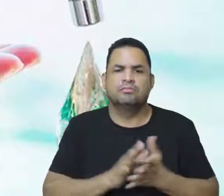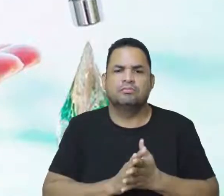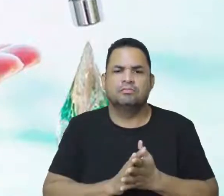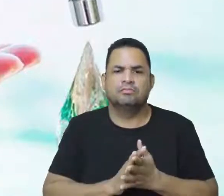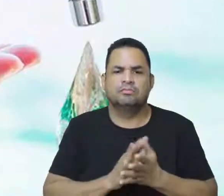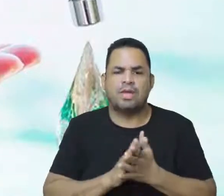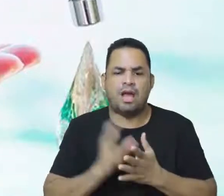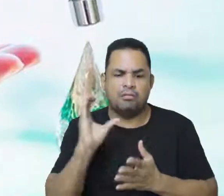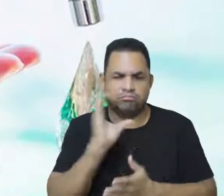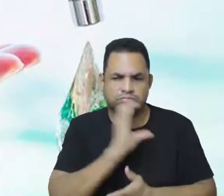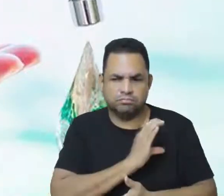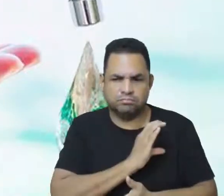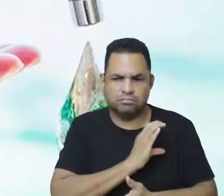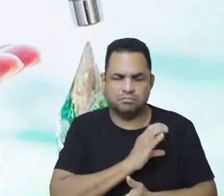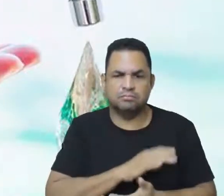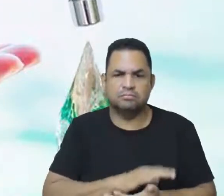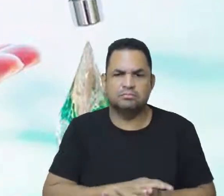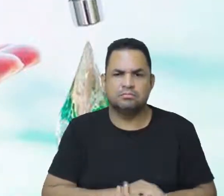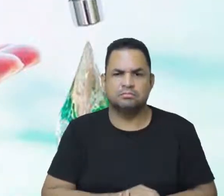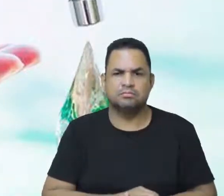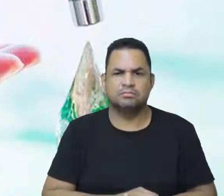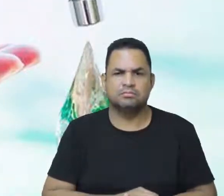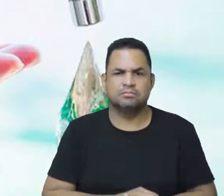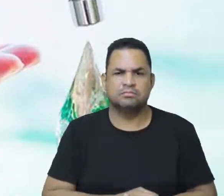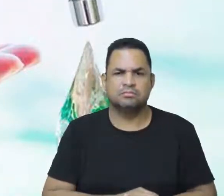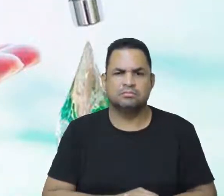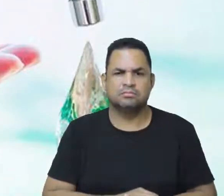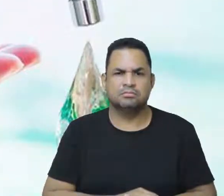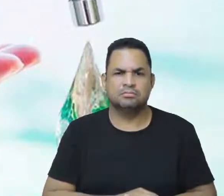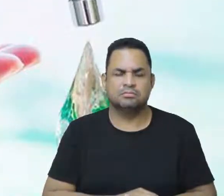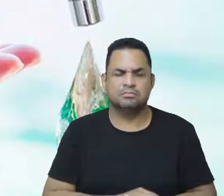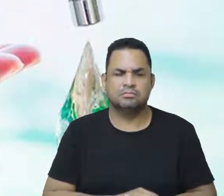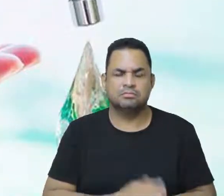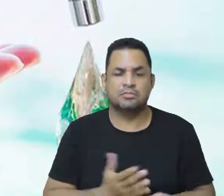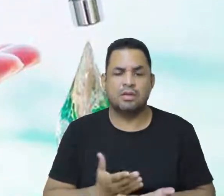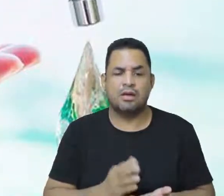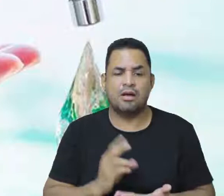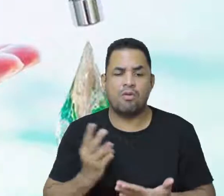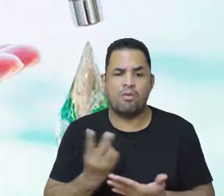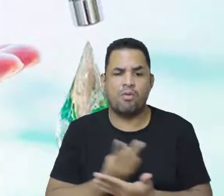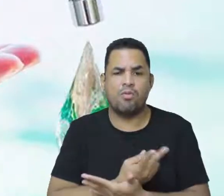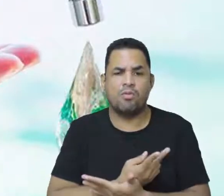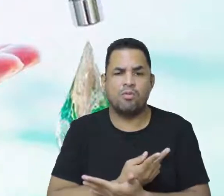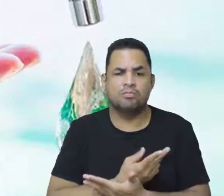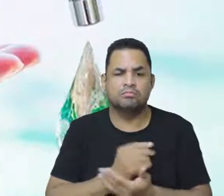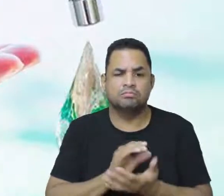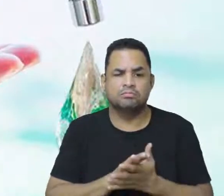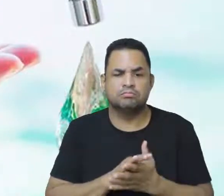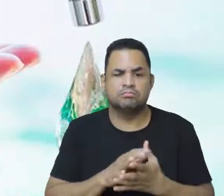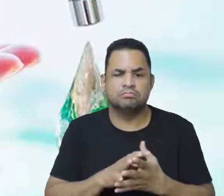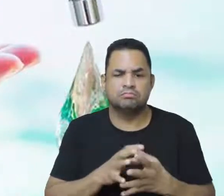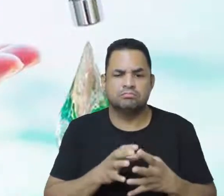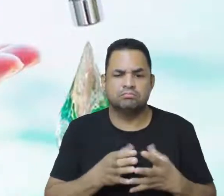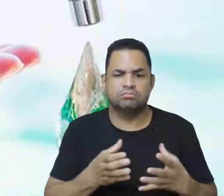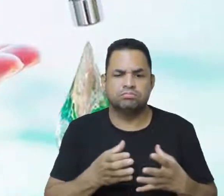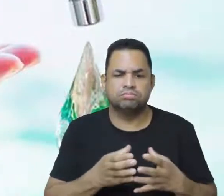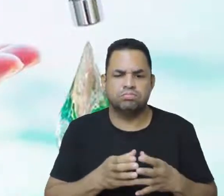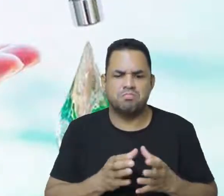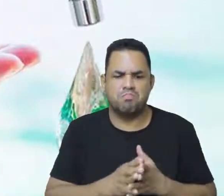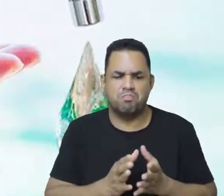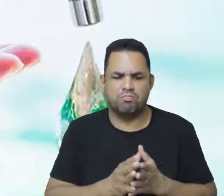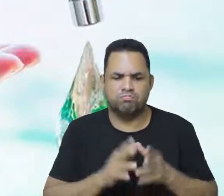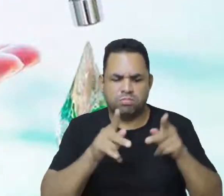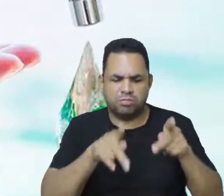forma rápida, tá, levou ao inchamento dos grandes